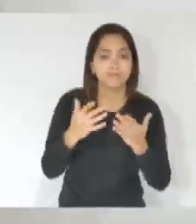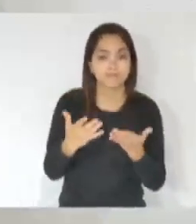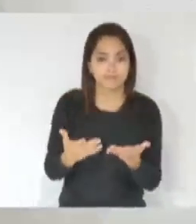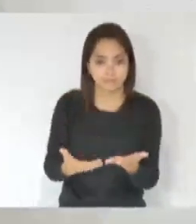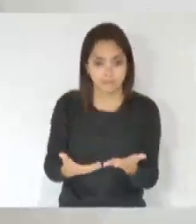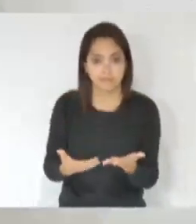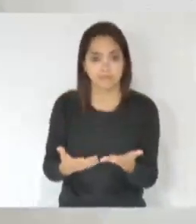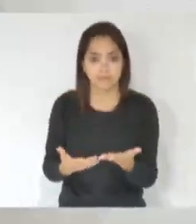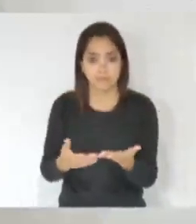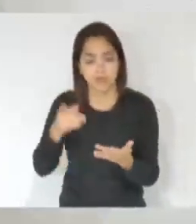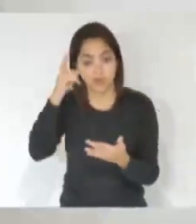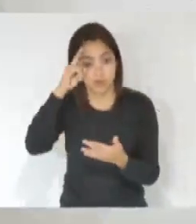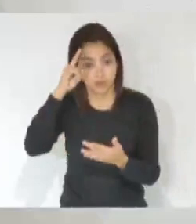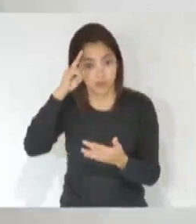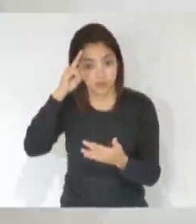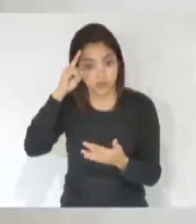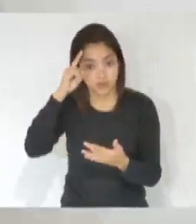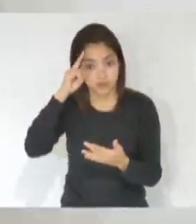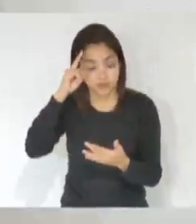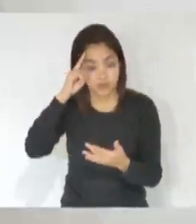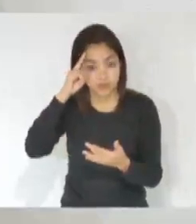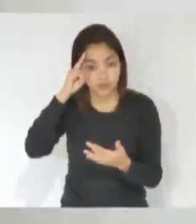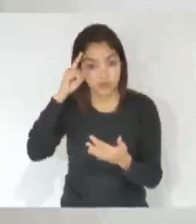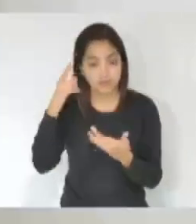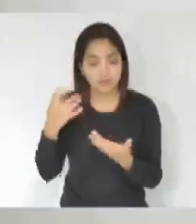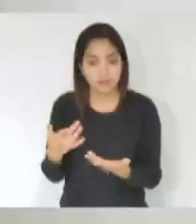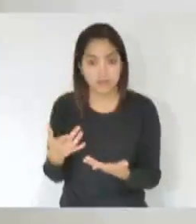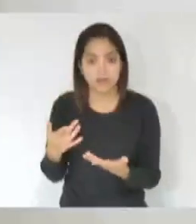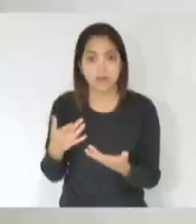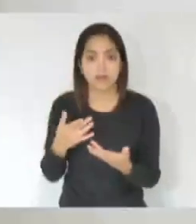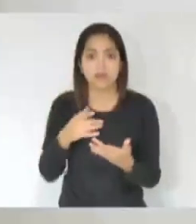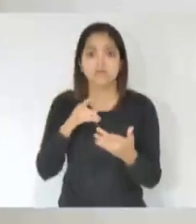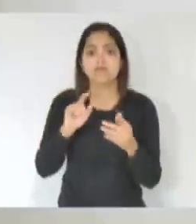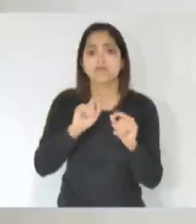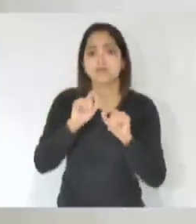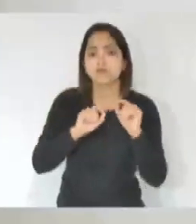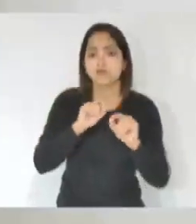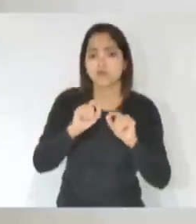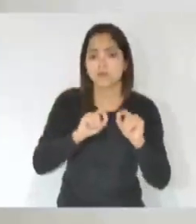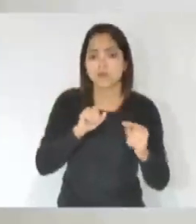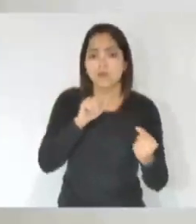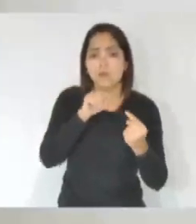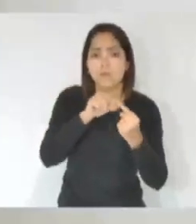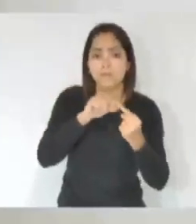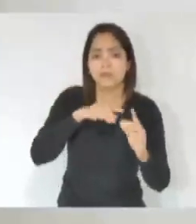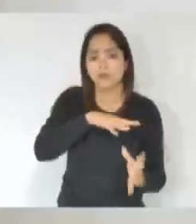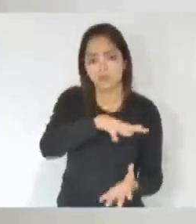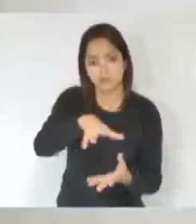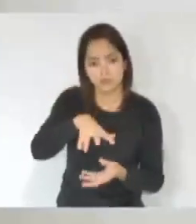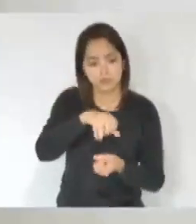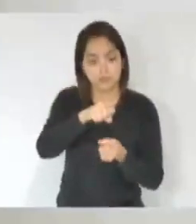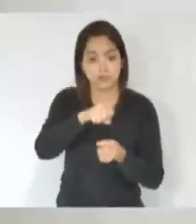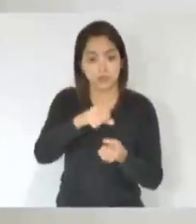no seu dia a dia de questões relacionadas à sustentabilidade. Bom, ele é um movimento que hoje já está